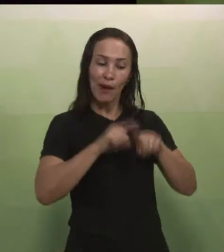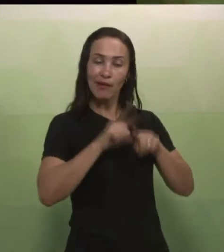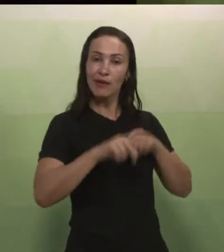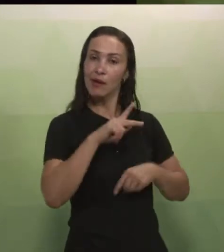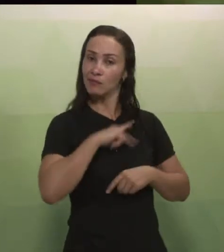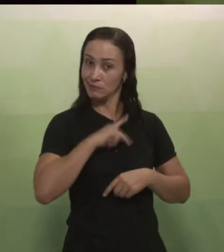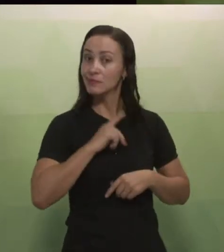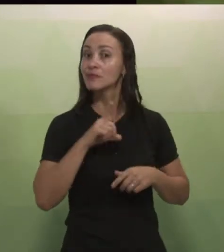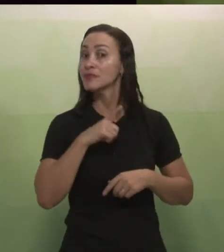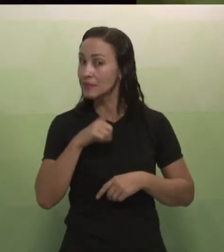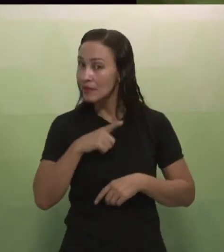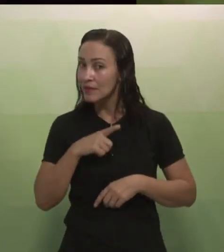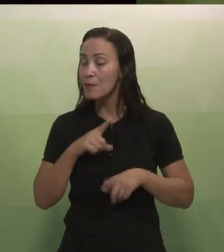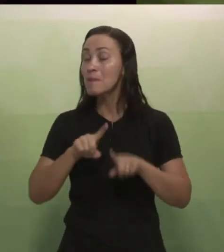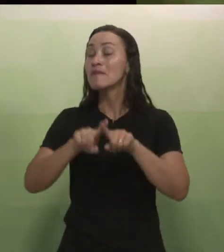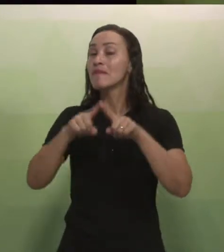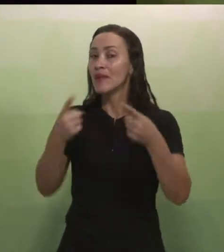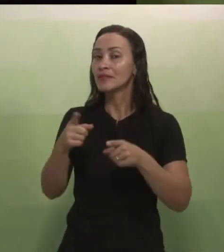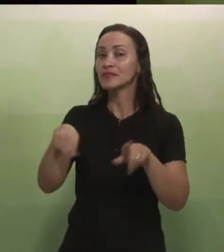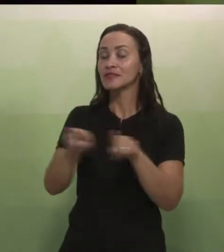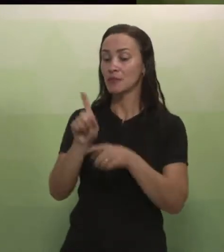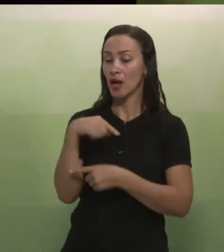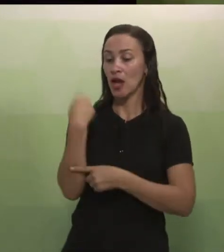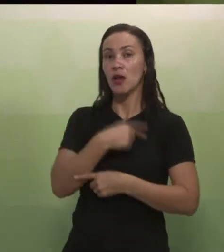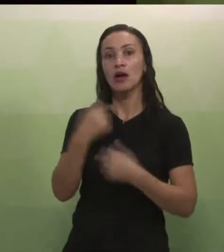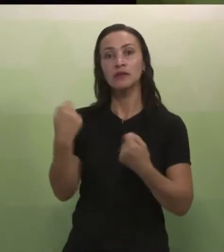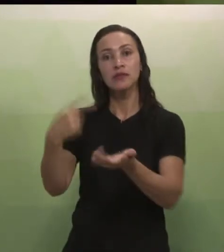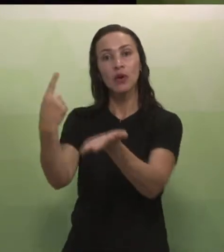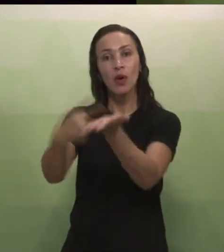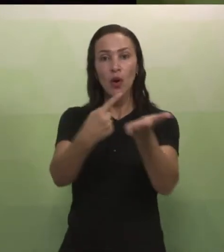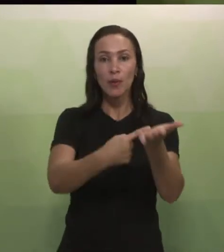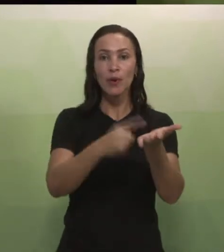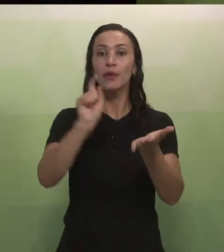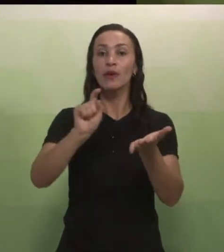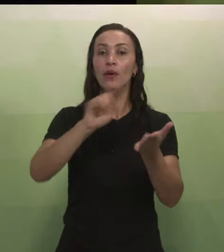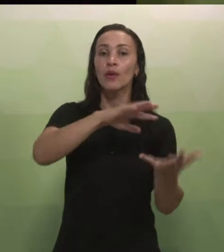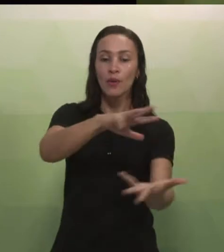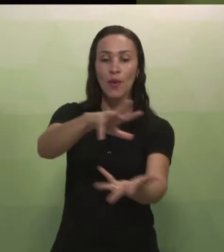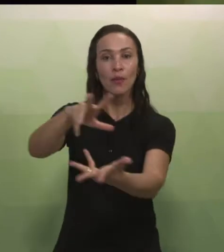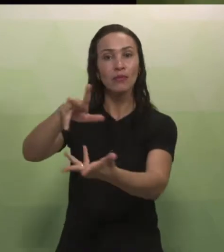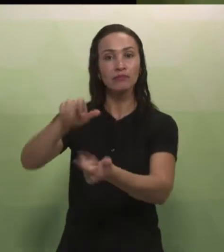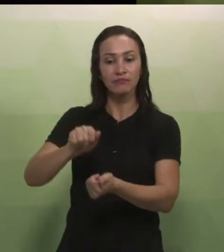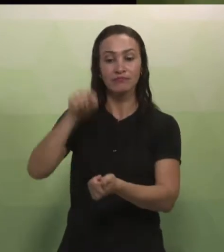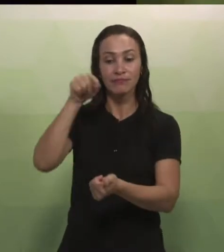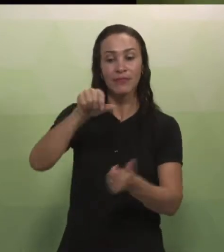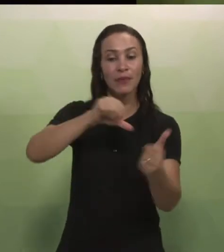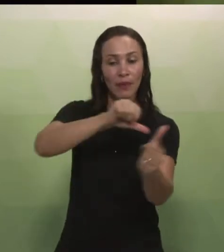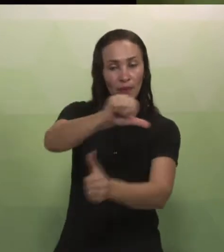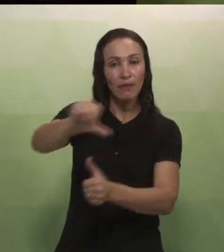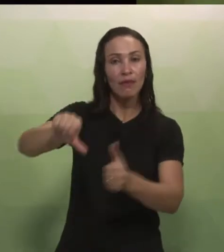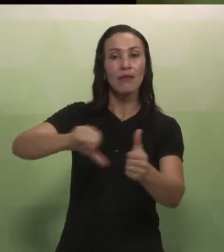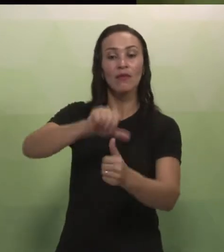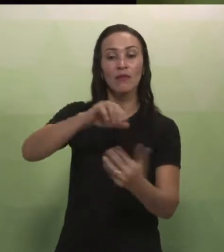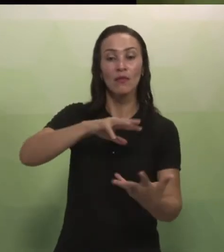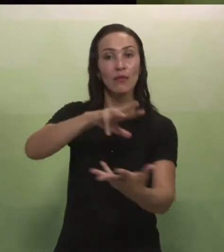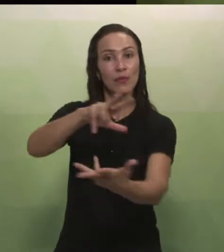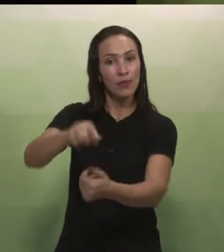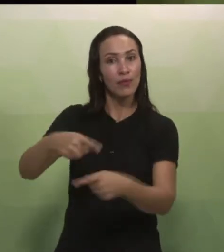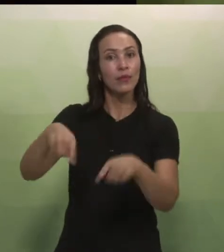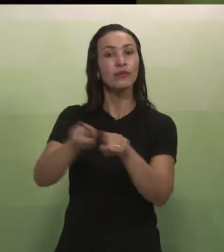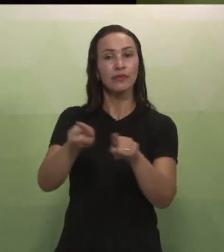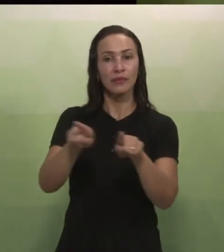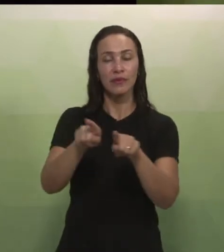materialidade, mas nós também temos o nosso compromisso com o mundo, né, com as transformações